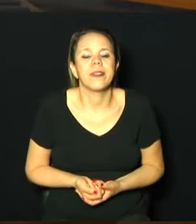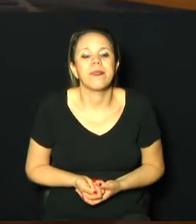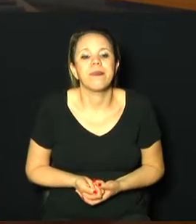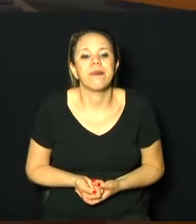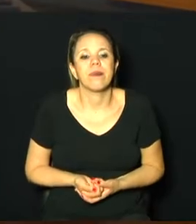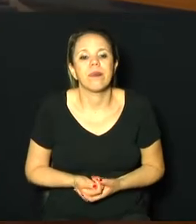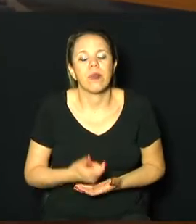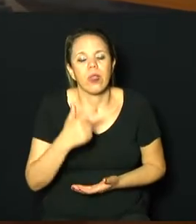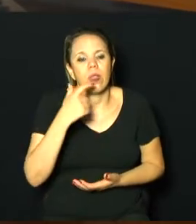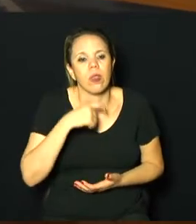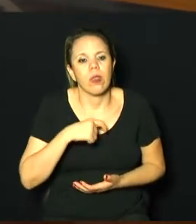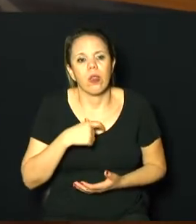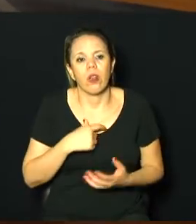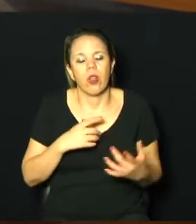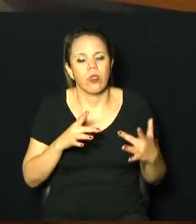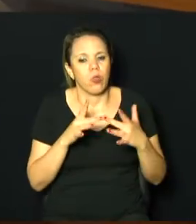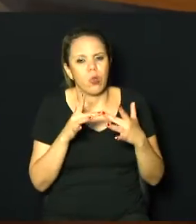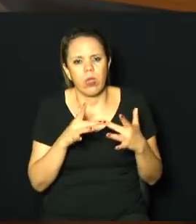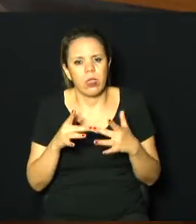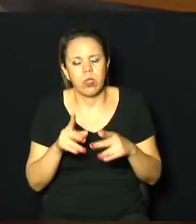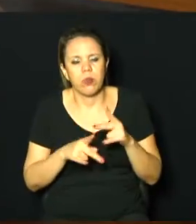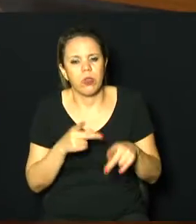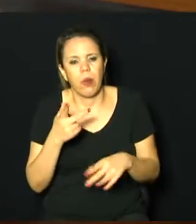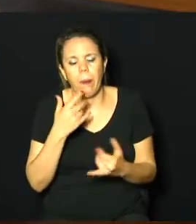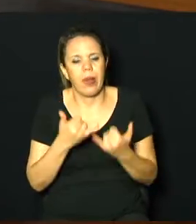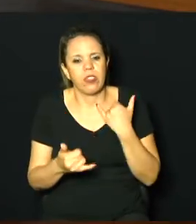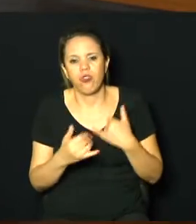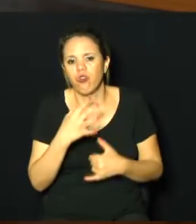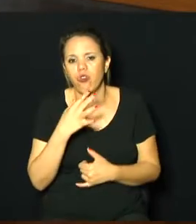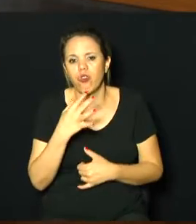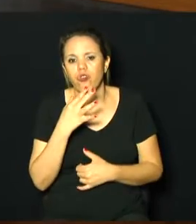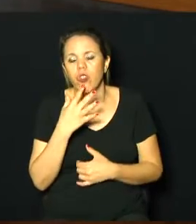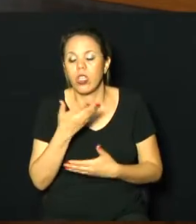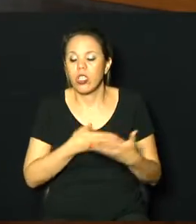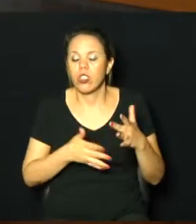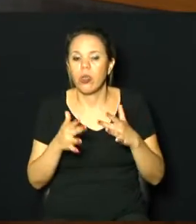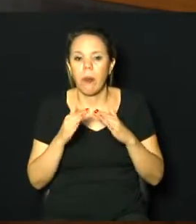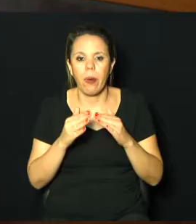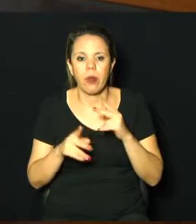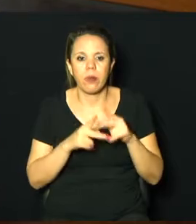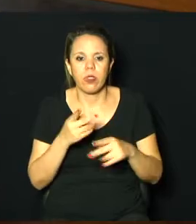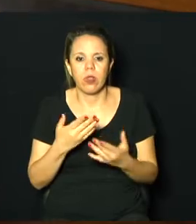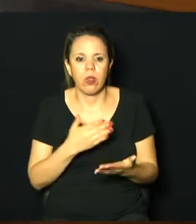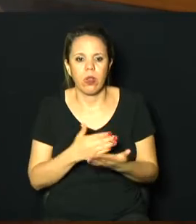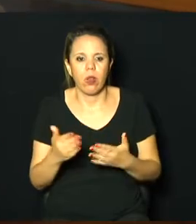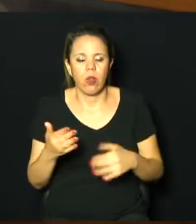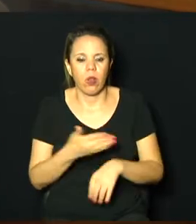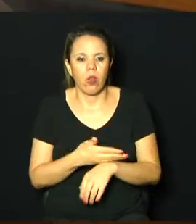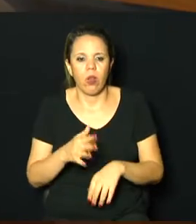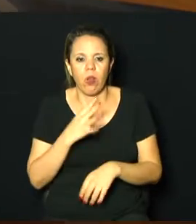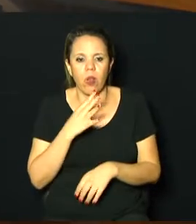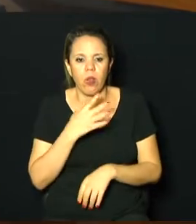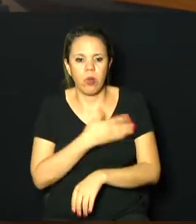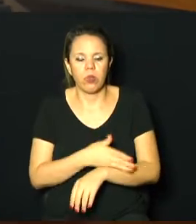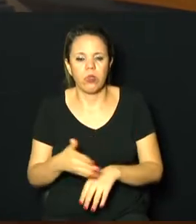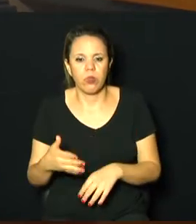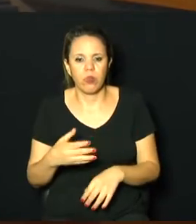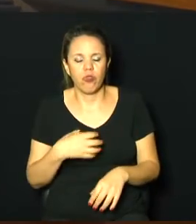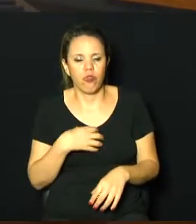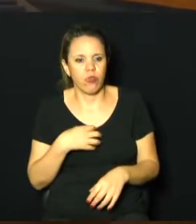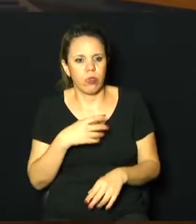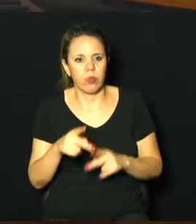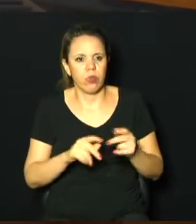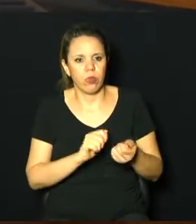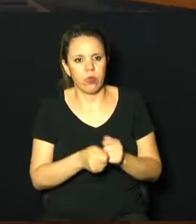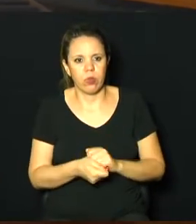a esse eu, né, os Porque parece que eus, a gente né, não conhece com quem a gente mora, a gente passou a conhecer, né, os costumes, as a manias. gente